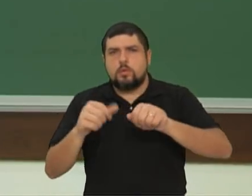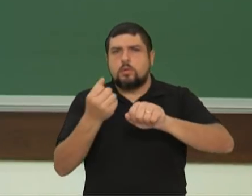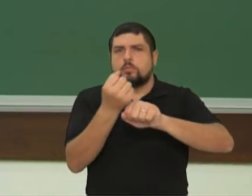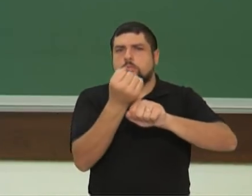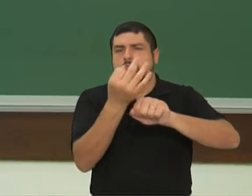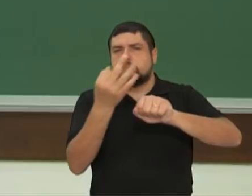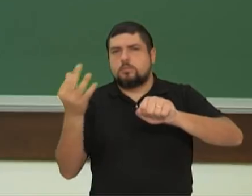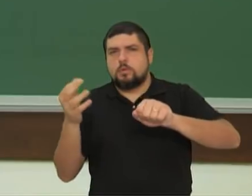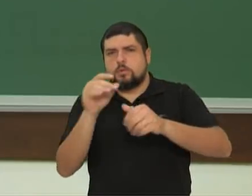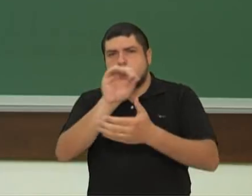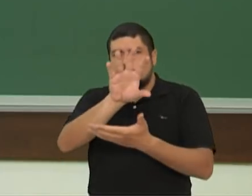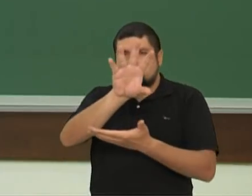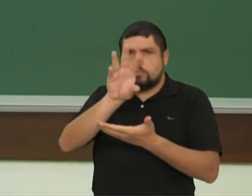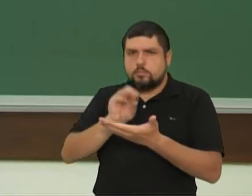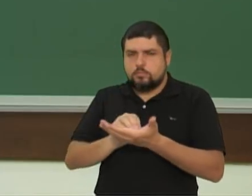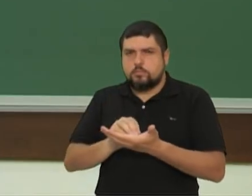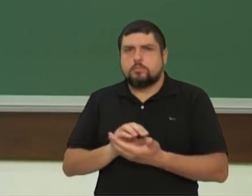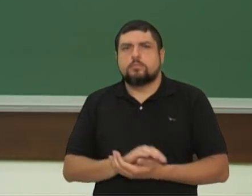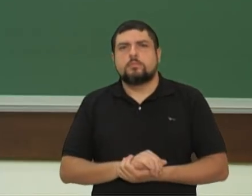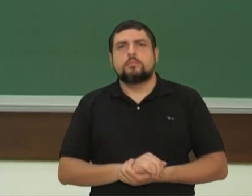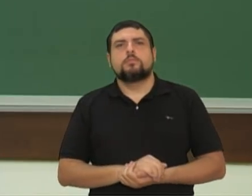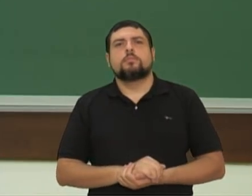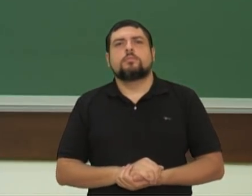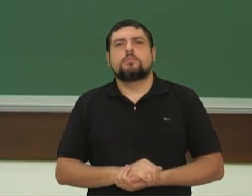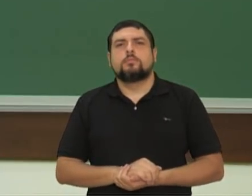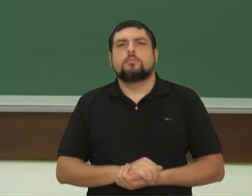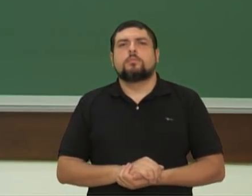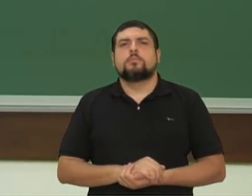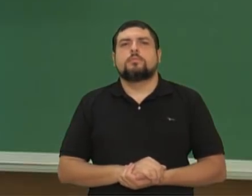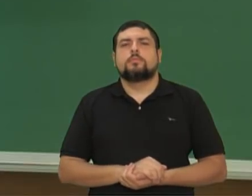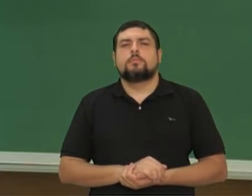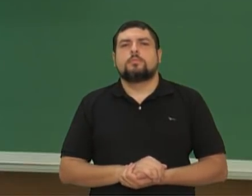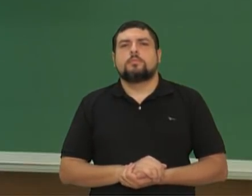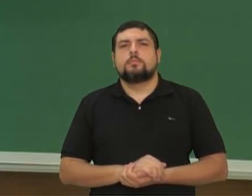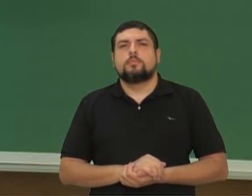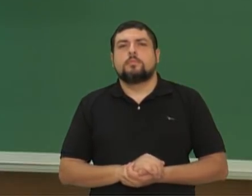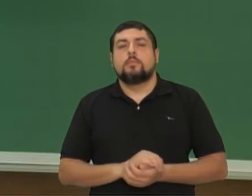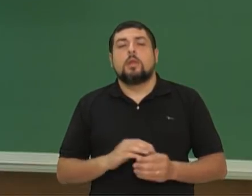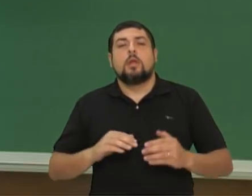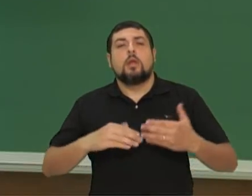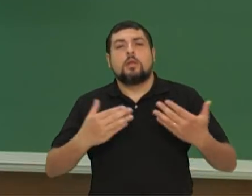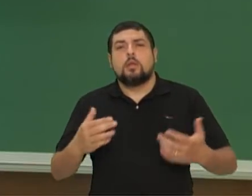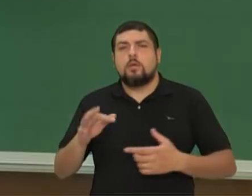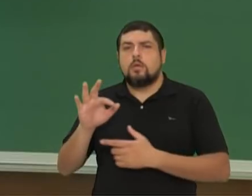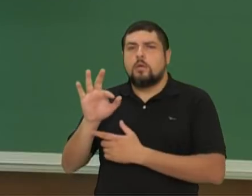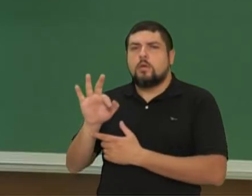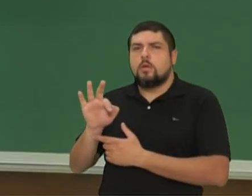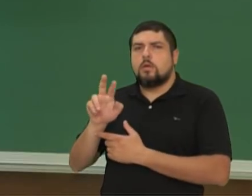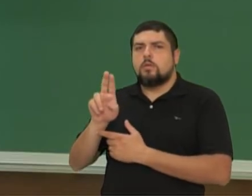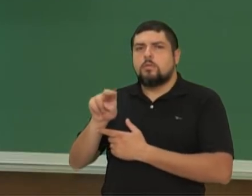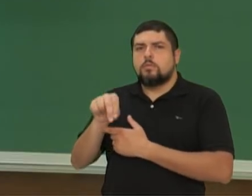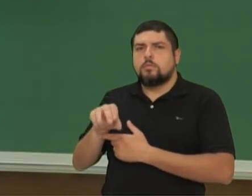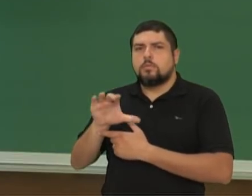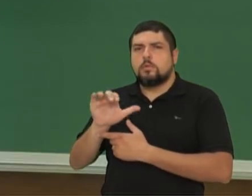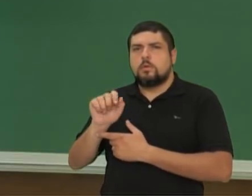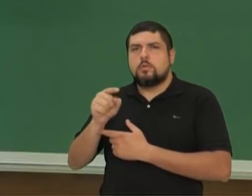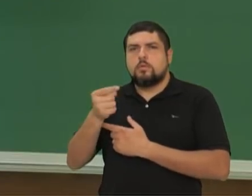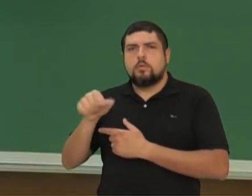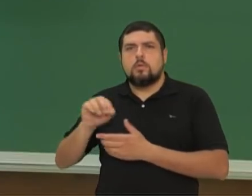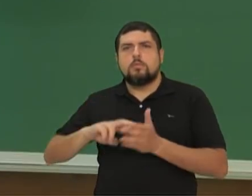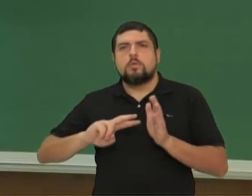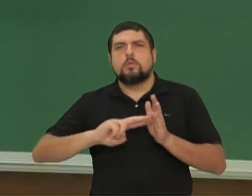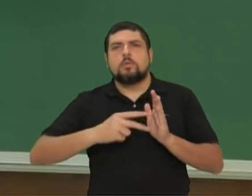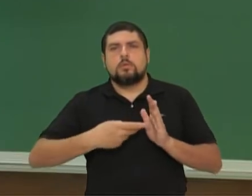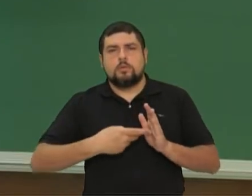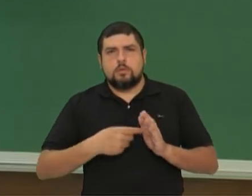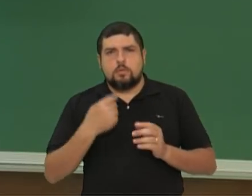anota isso para depois revisar. Bem, definição. Função exponencial, ela é